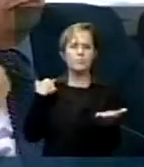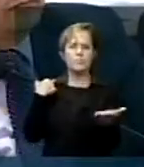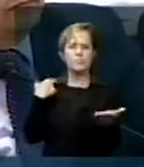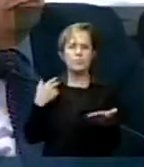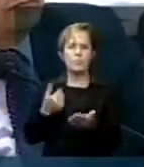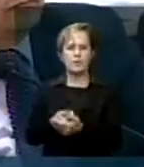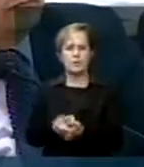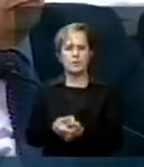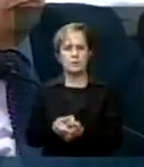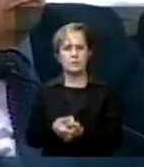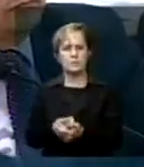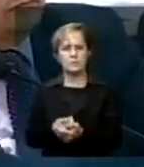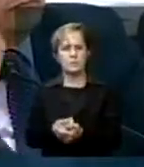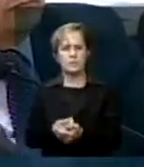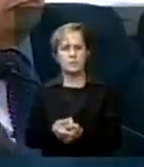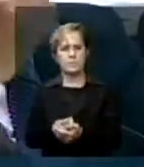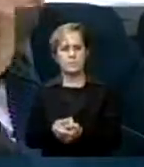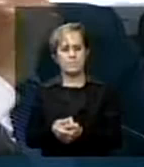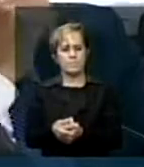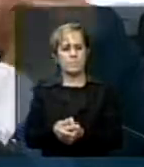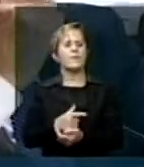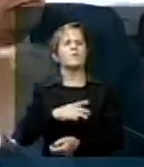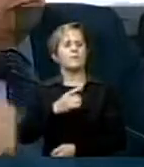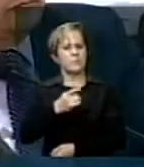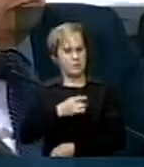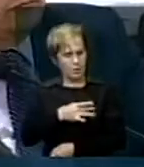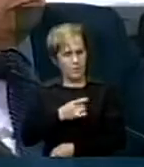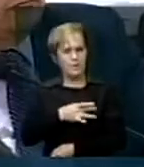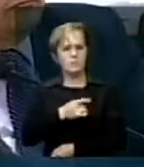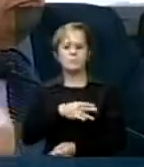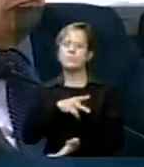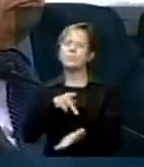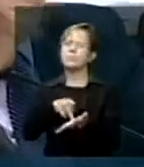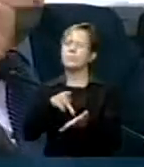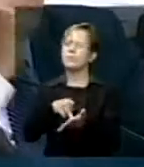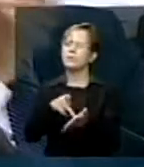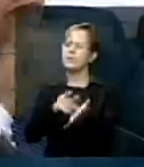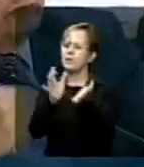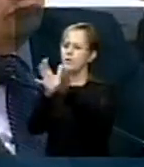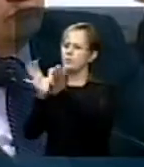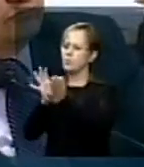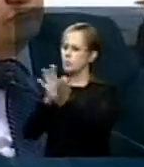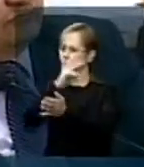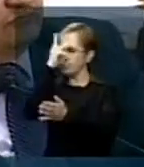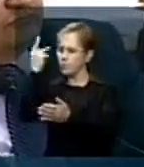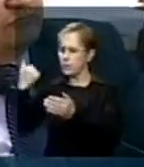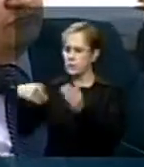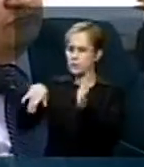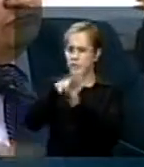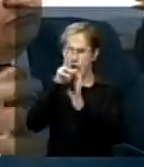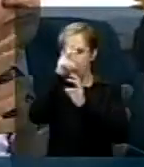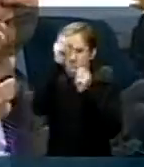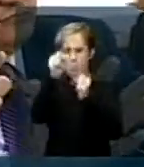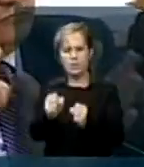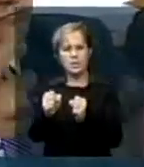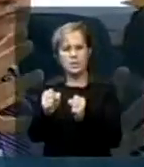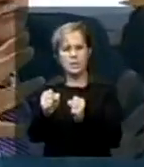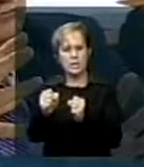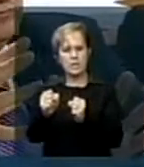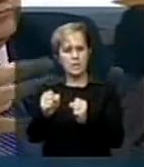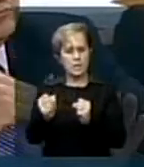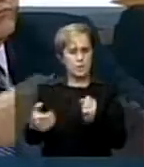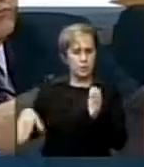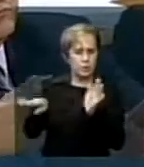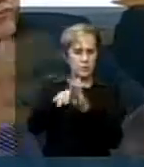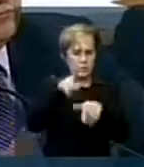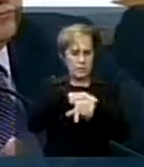nossa. Tenho medo, senhor presidente, daqueles que chegam no poder e lá tomam conta